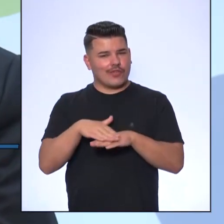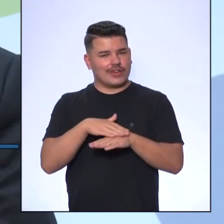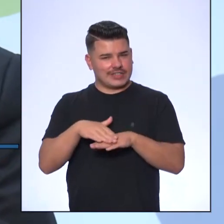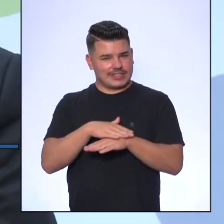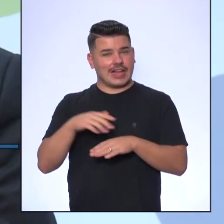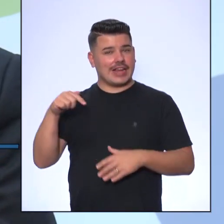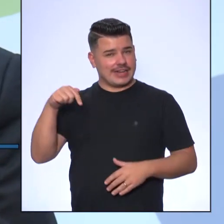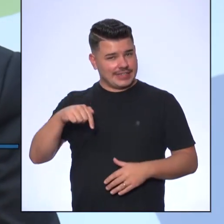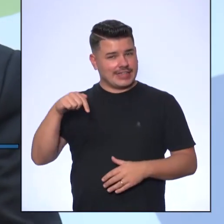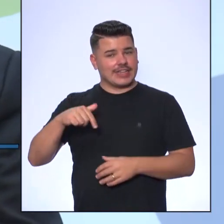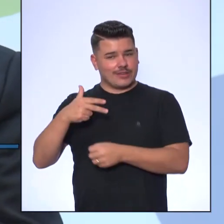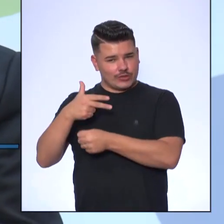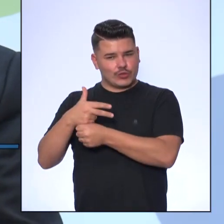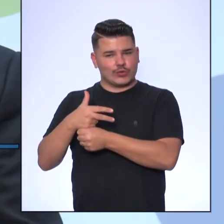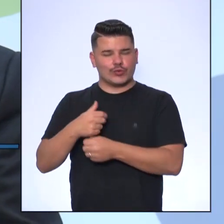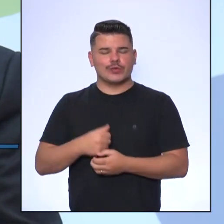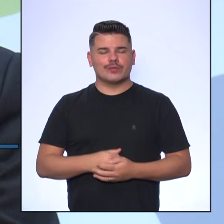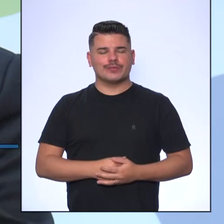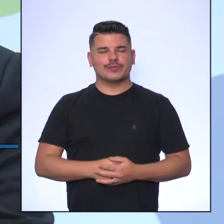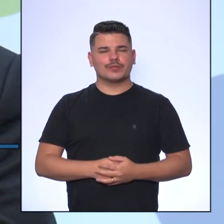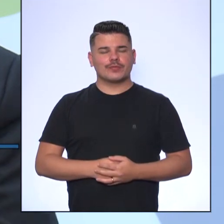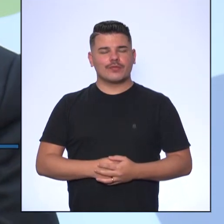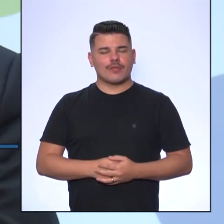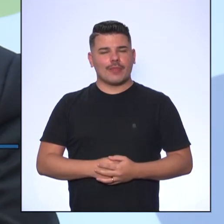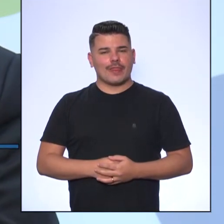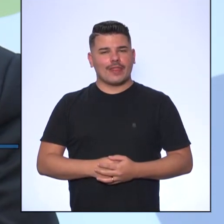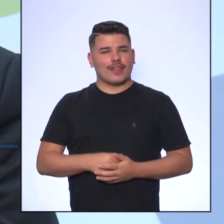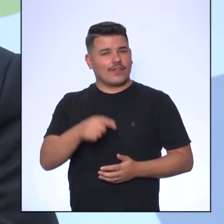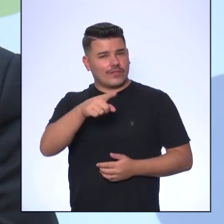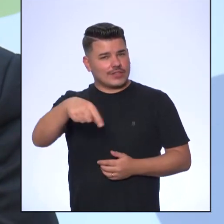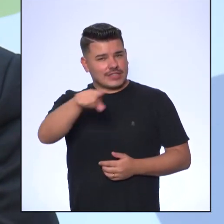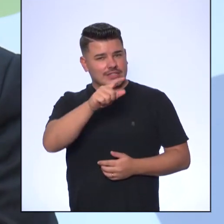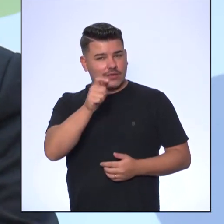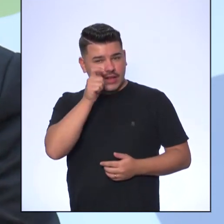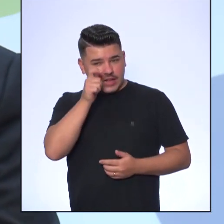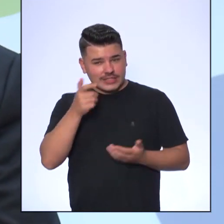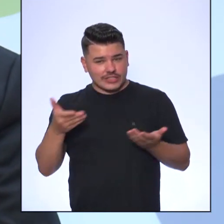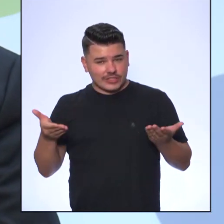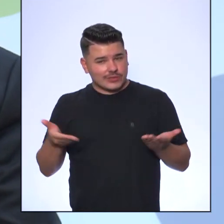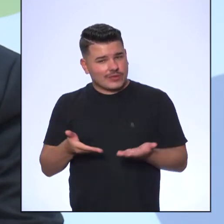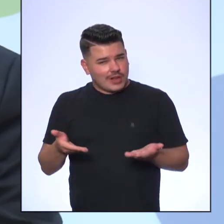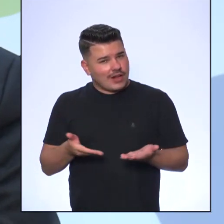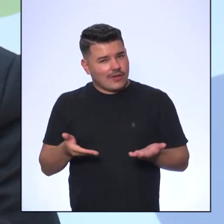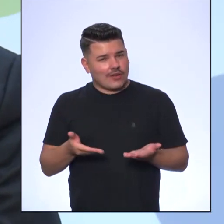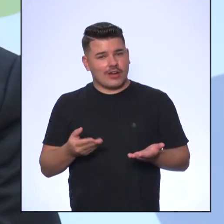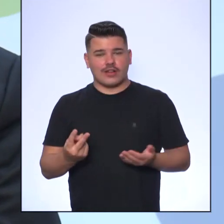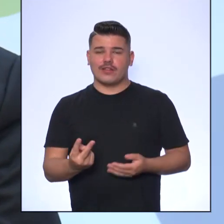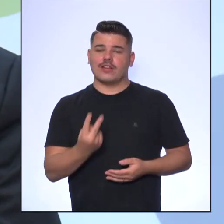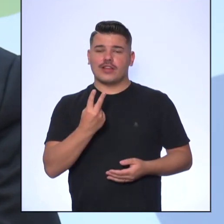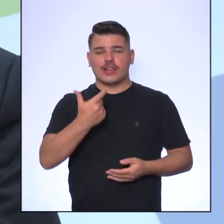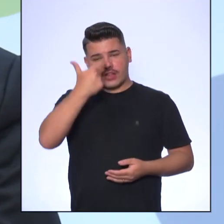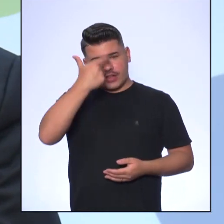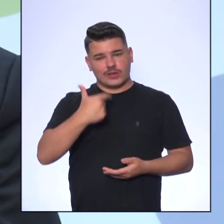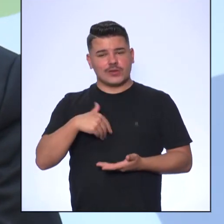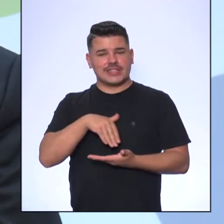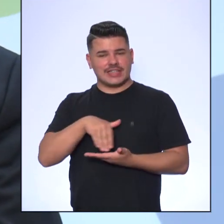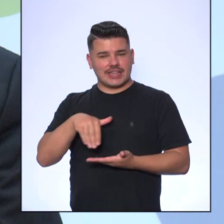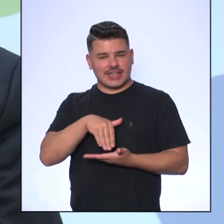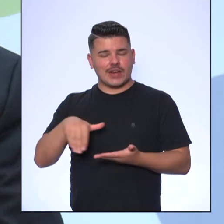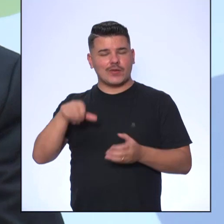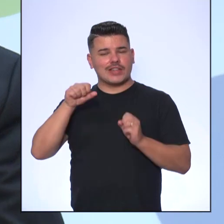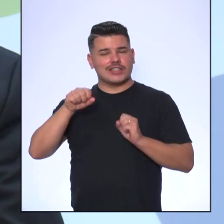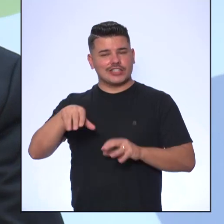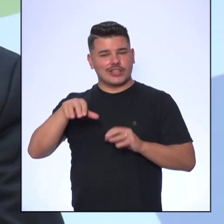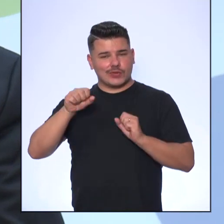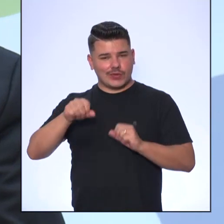aqui no estúdio comigo. Aos que estão nos assistindo agora, meu nome é Rocieli, sou secretário de Educação.